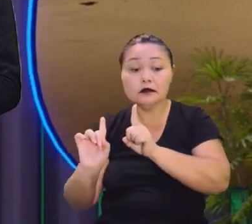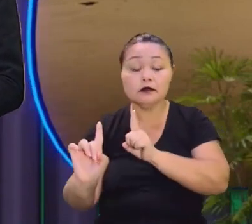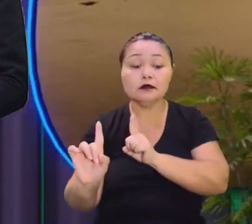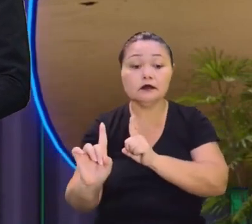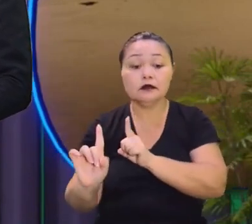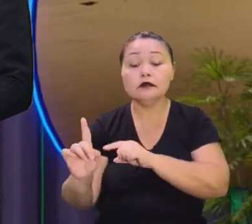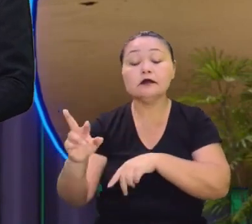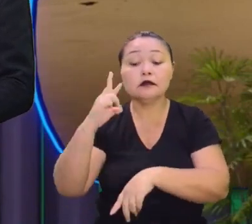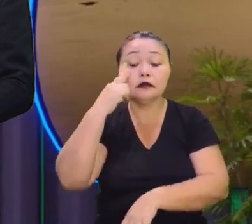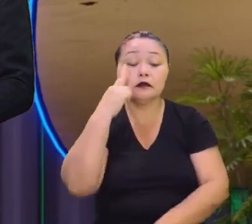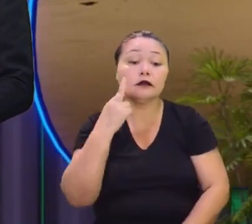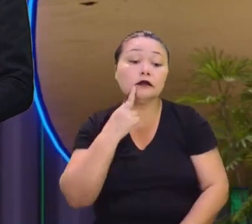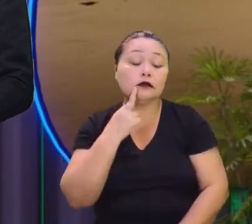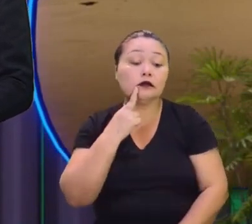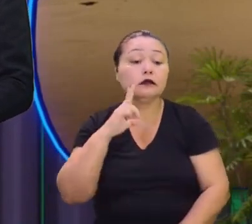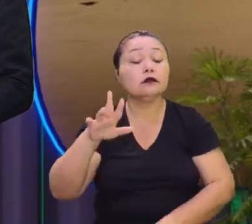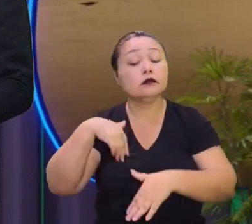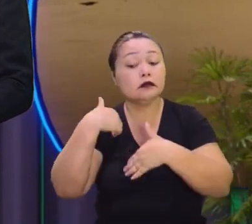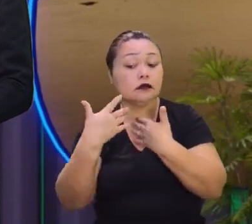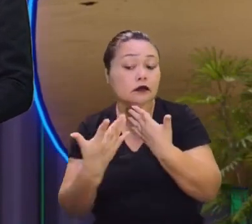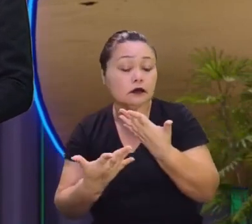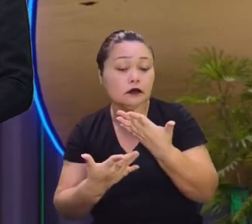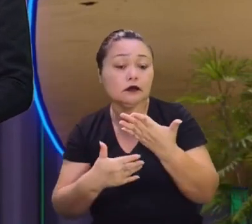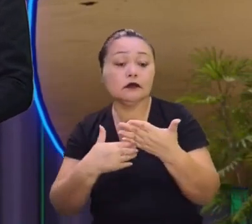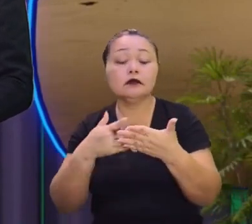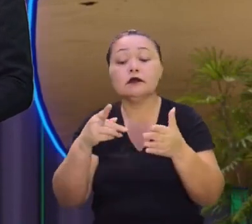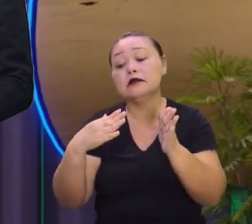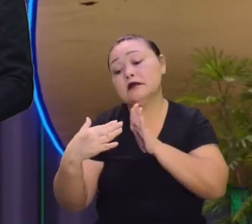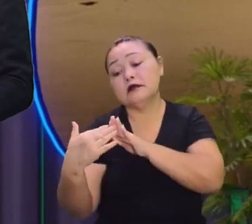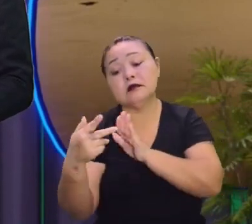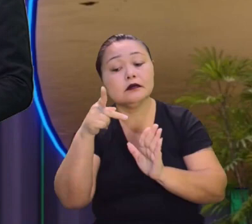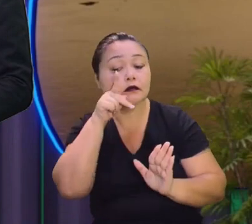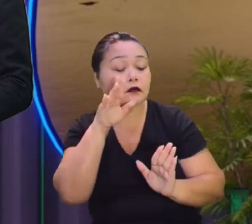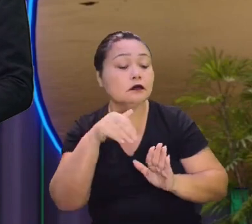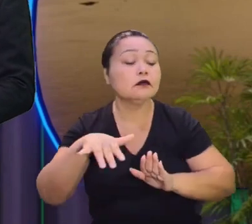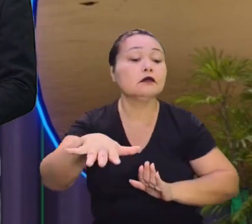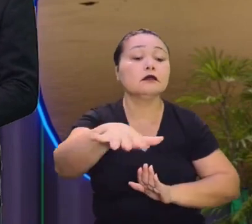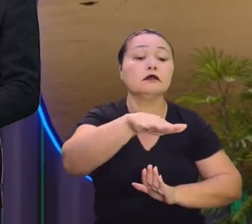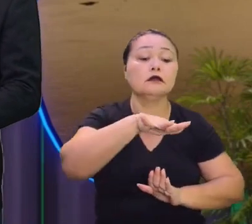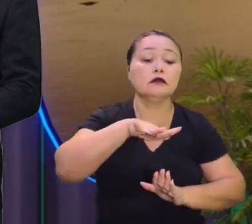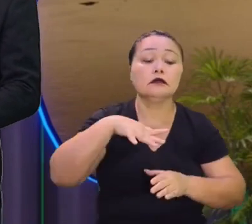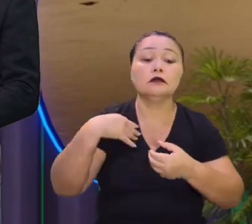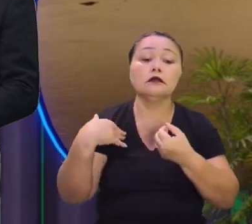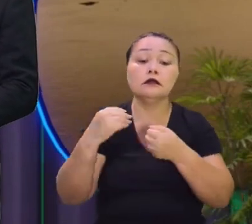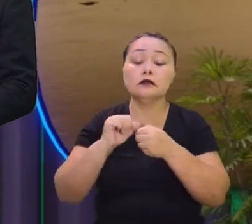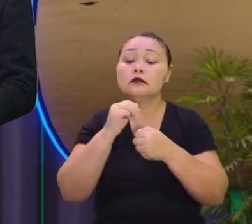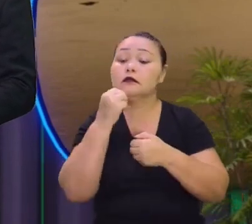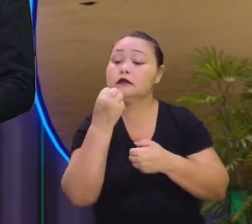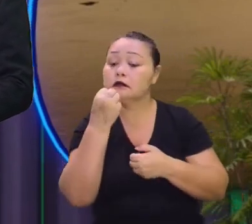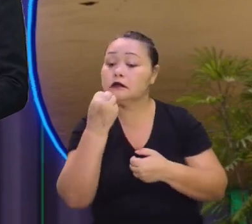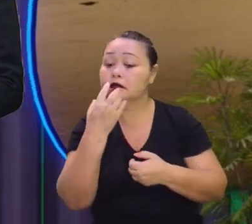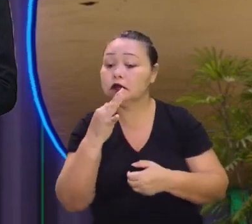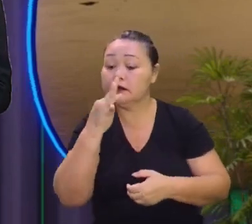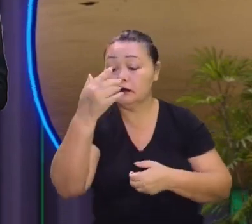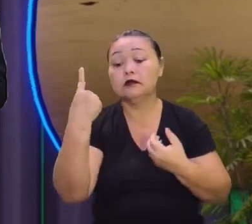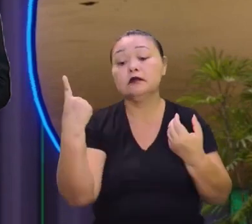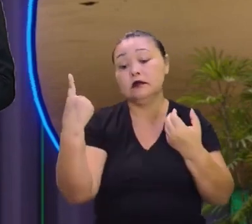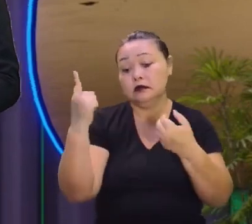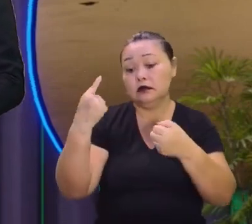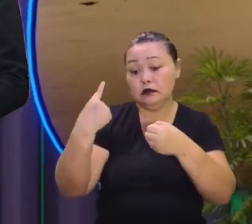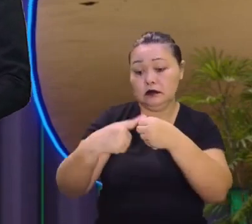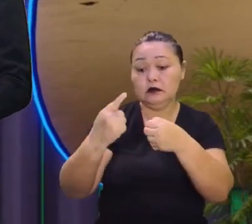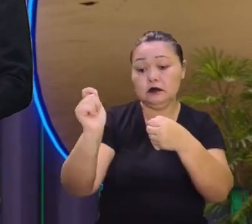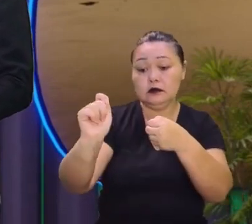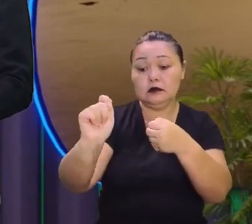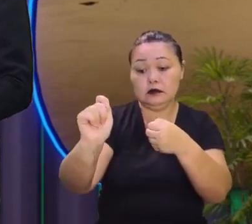aqui para Rondônia, e aí se instalava próximo a Porto Velho, também ali na região do Garimpo do Pão Futuro, né? Ariquemes.